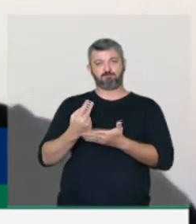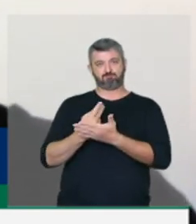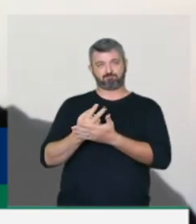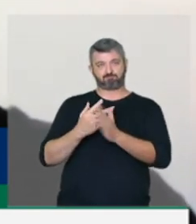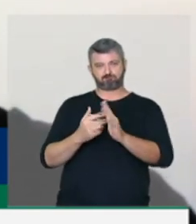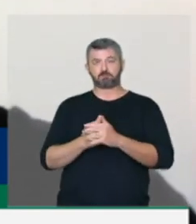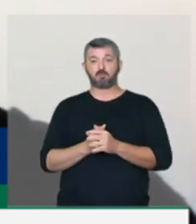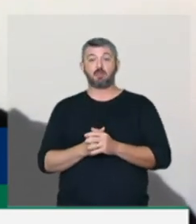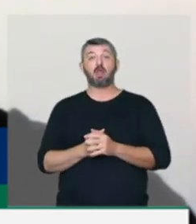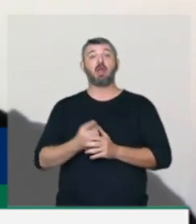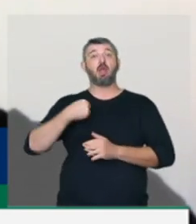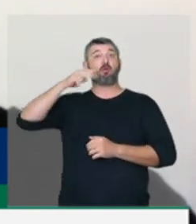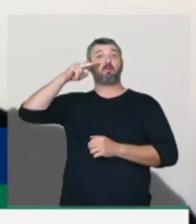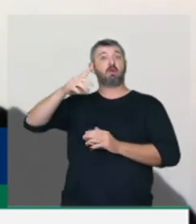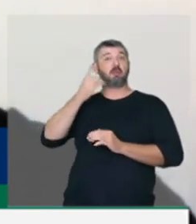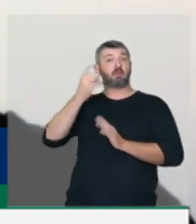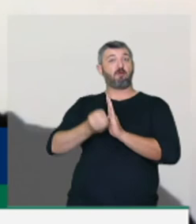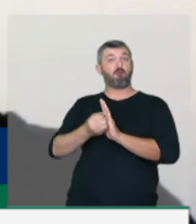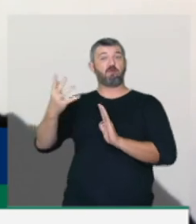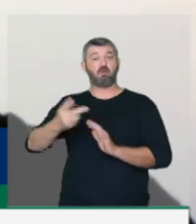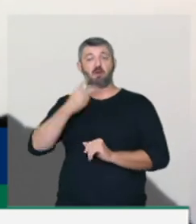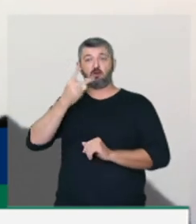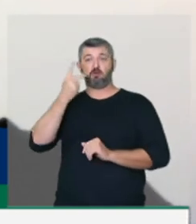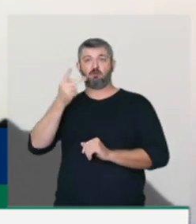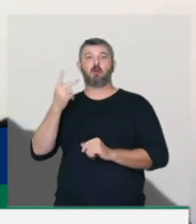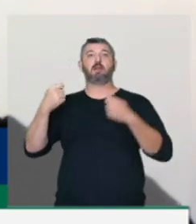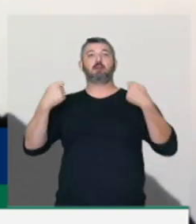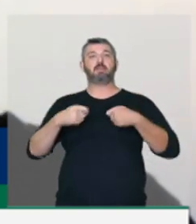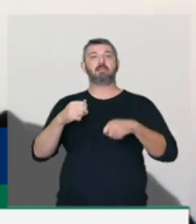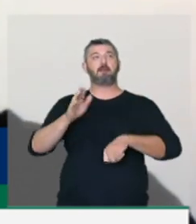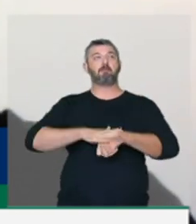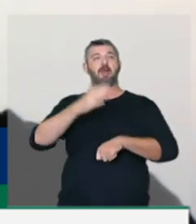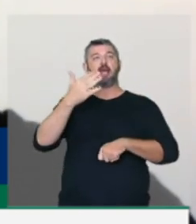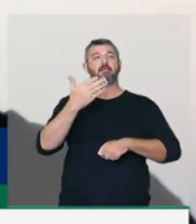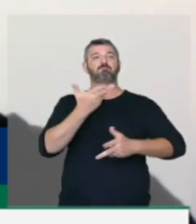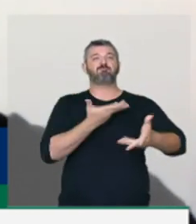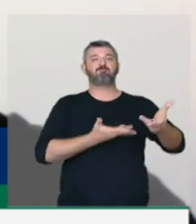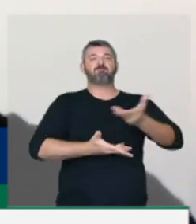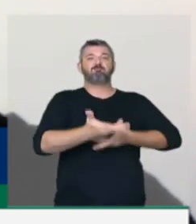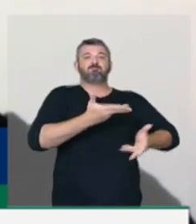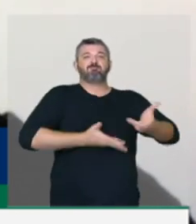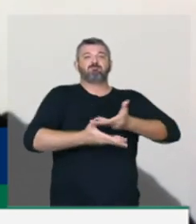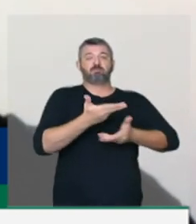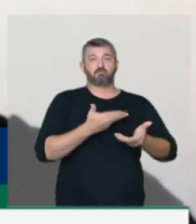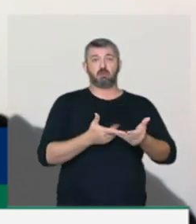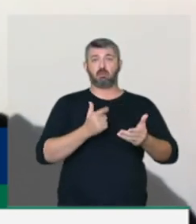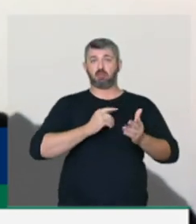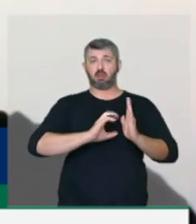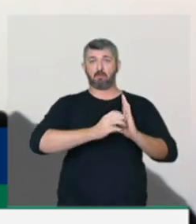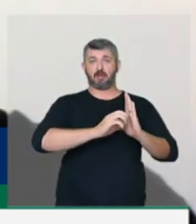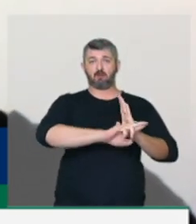ouvi muitos deputados dizendo que era necessária uma diplomacia maior. Tem deputados de partidos, e eu ouvi de